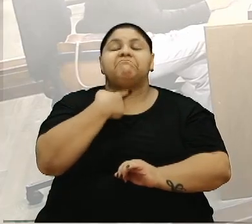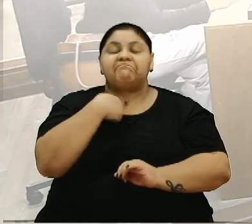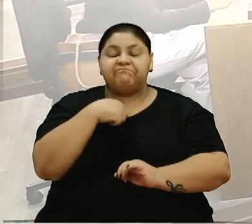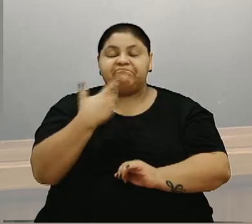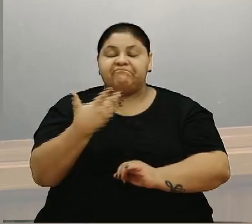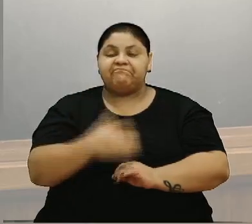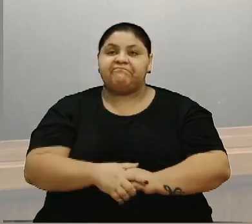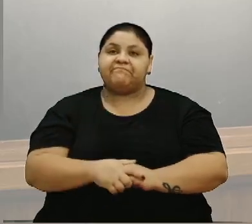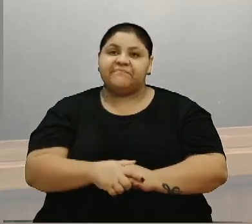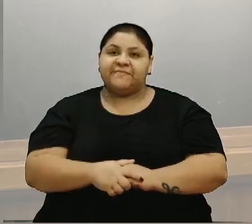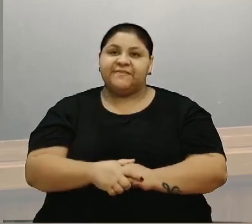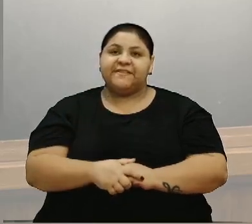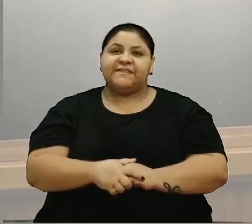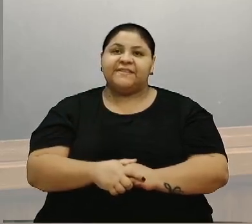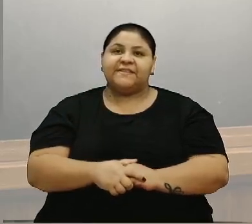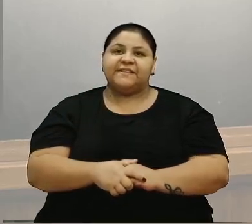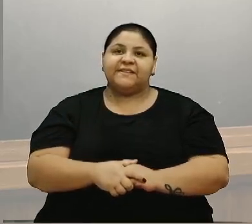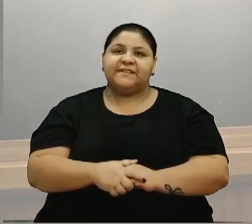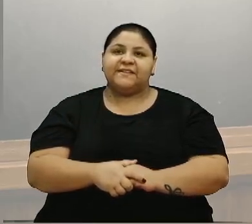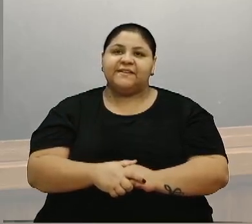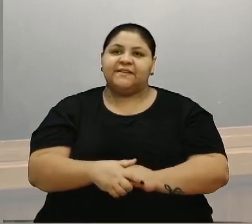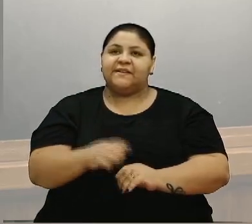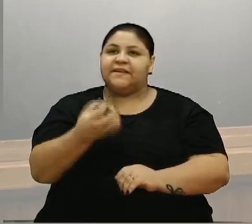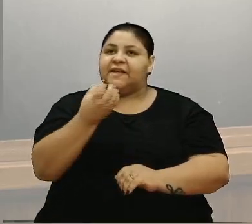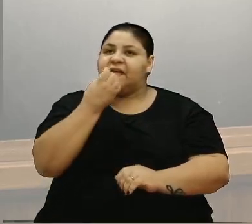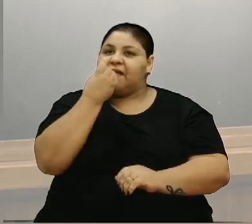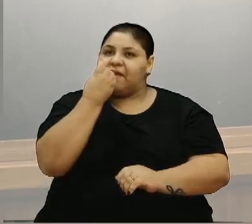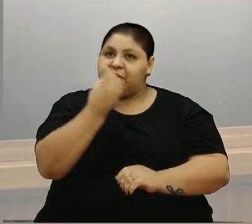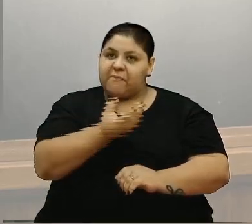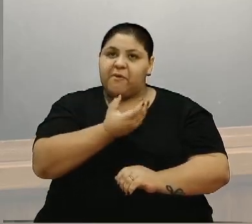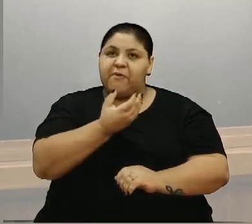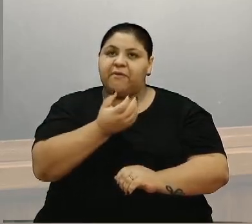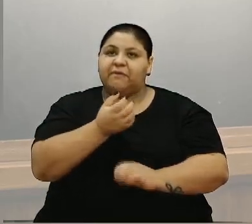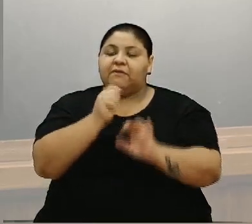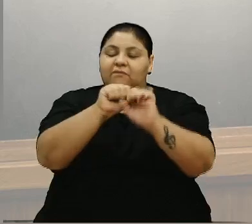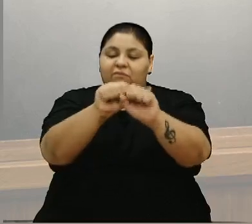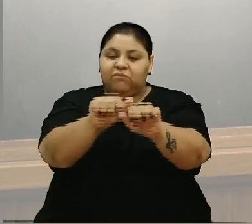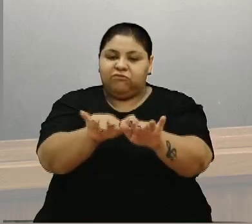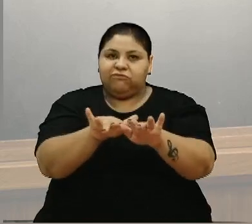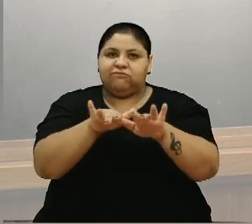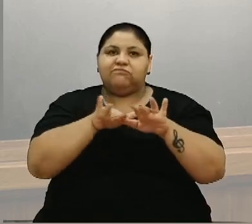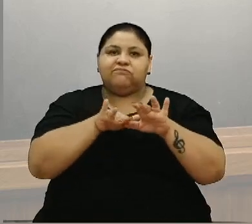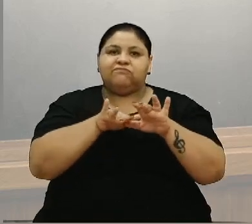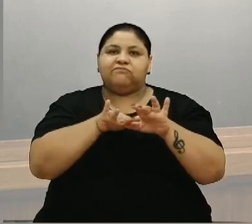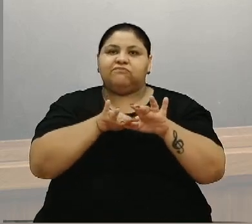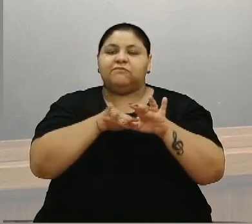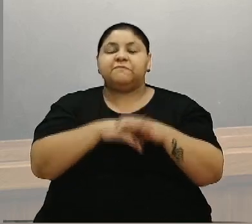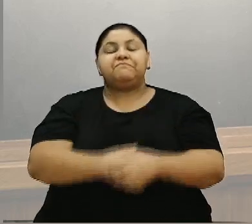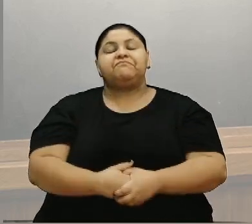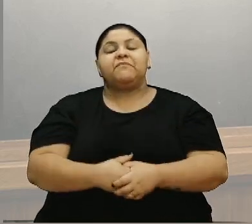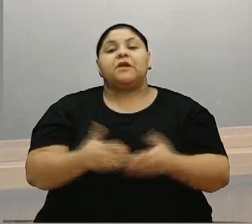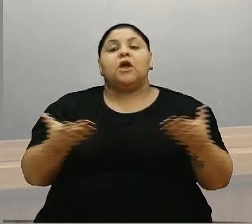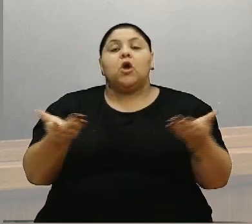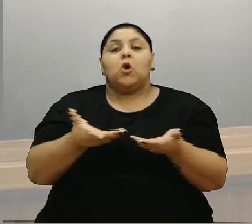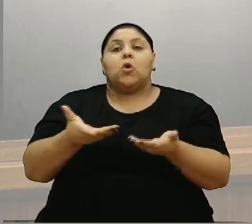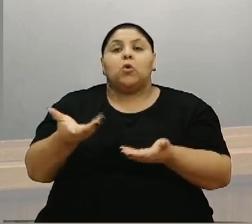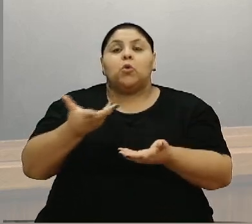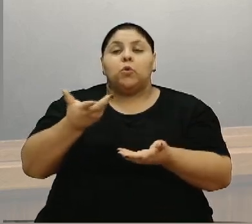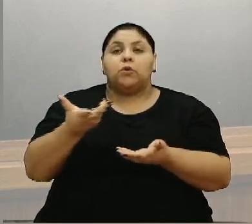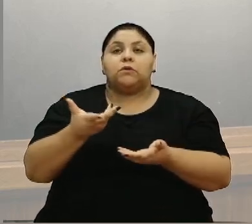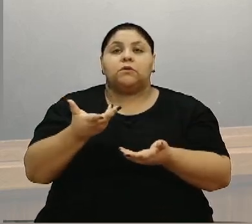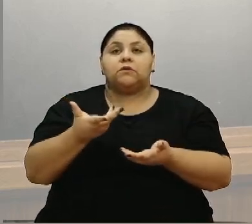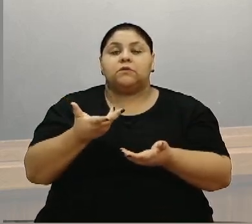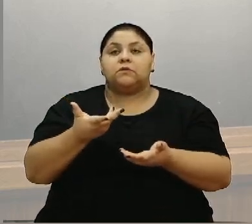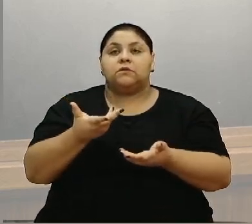A maioria, né? Mas é muito bom quando ele está assim, completo. Eu quero hoje fazer o voto, não